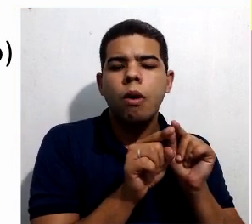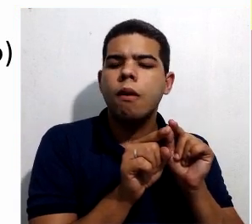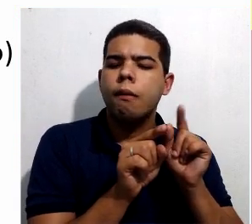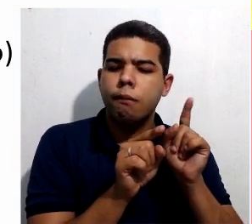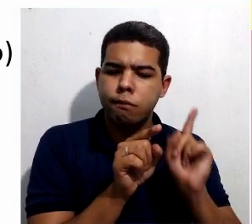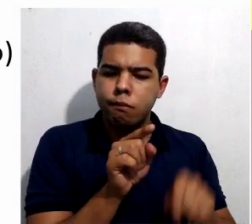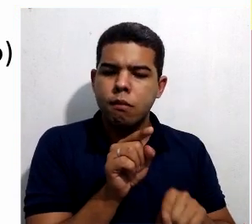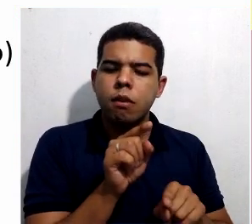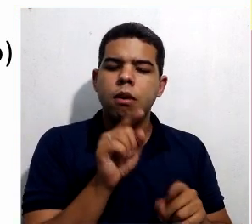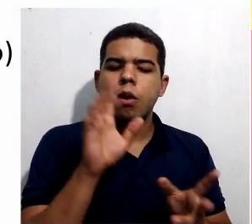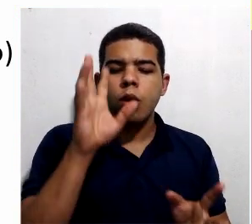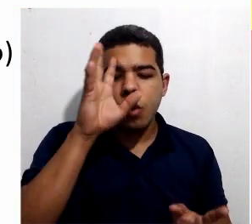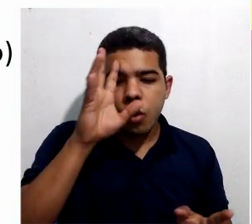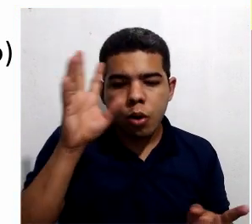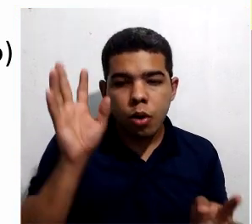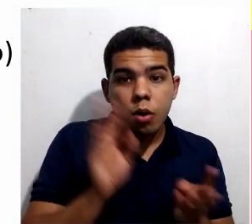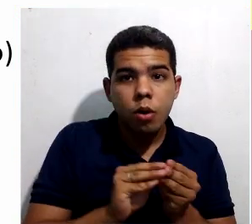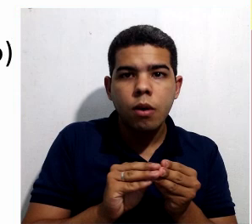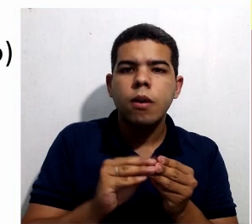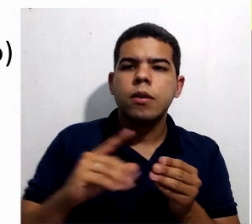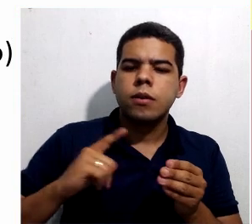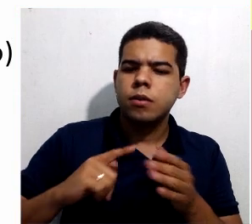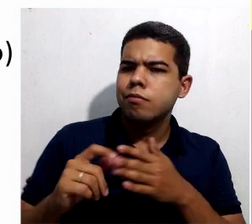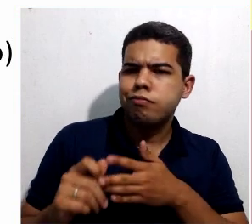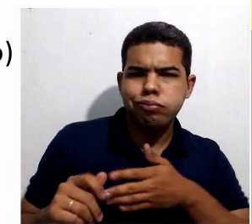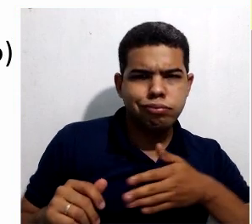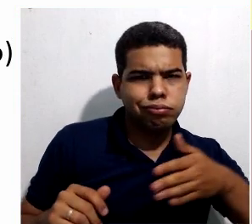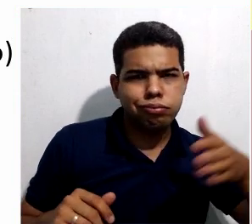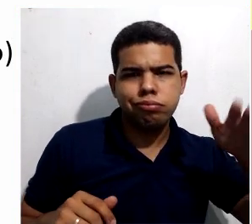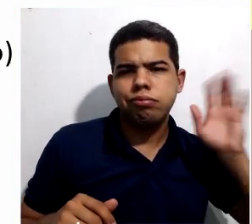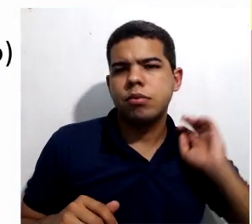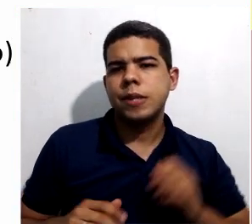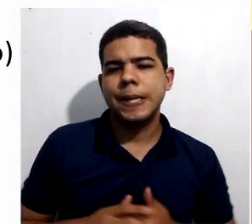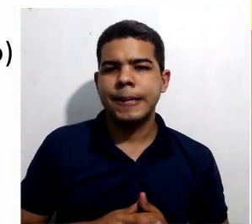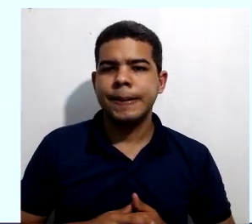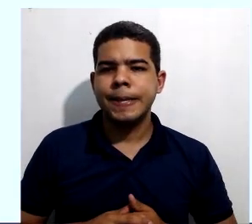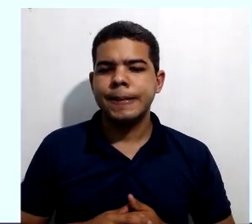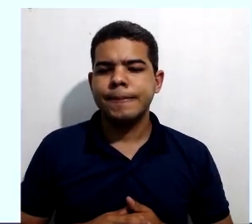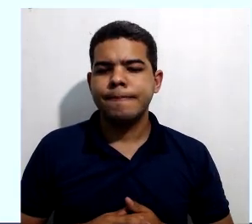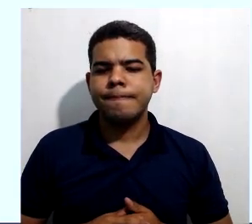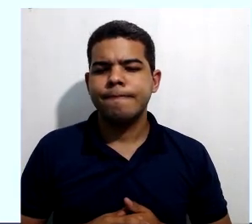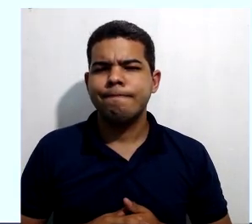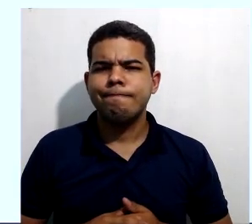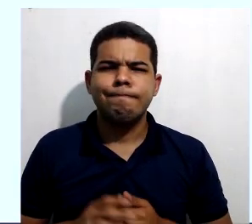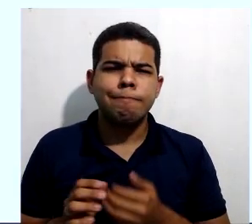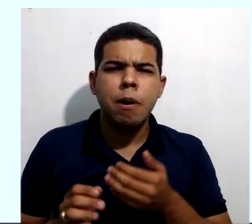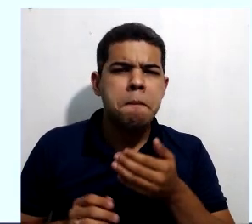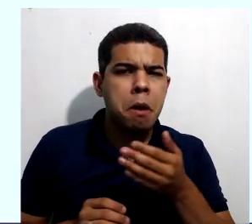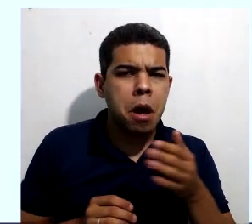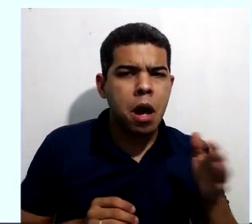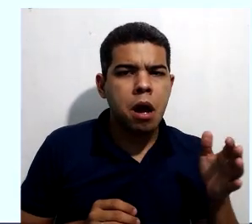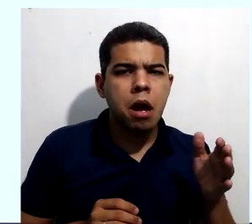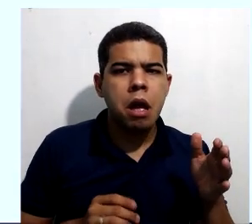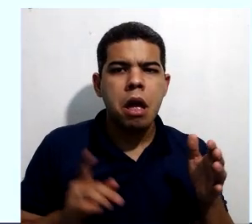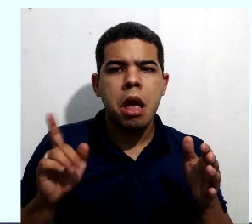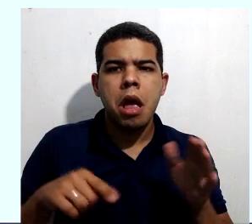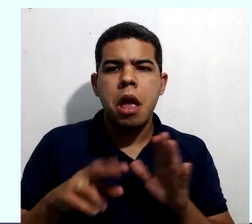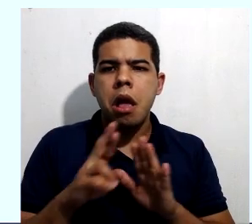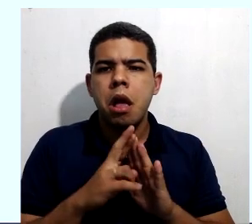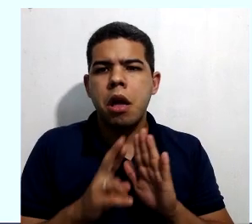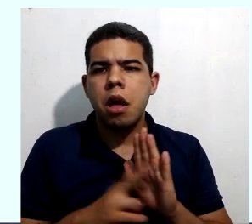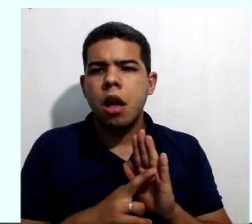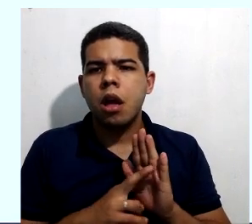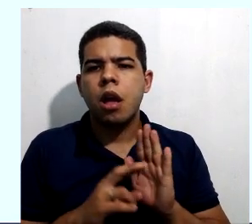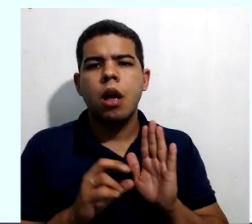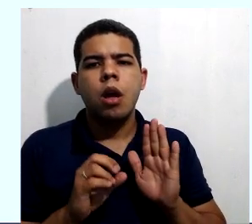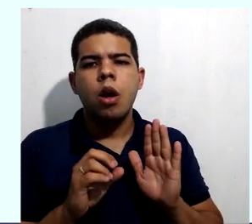reticências, elas dão a ideia de que há uma continuidade. Bom, mas é uma continuidade numa